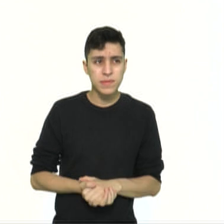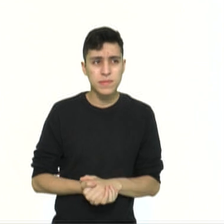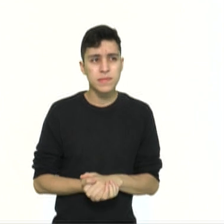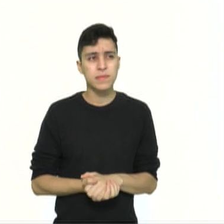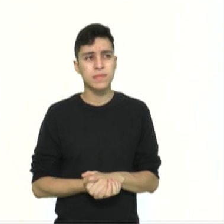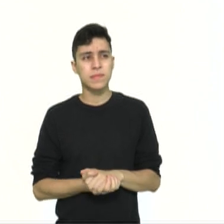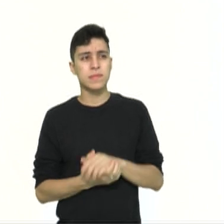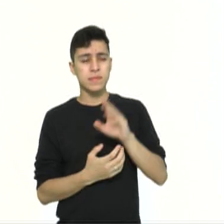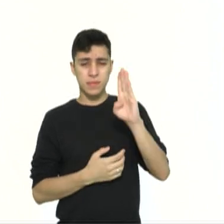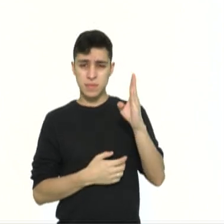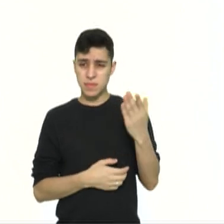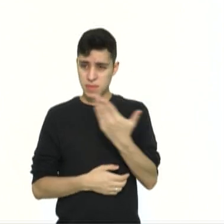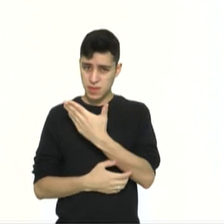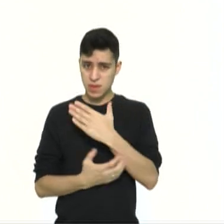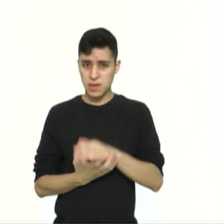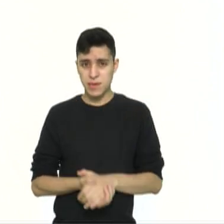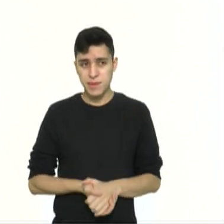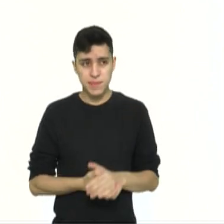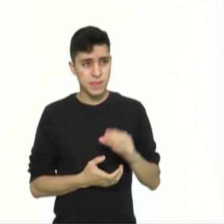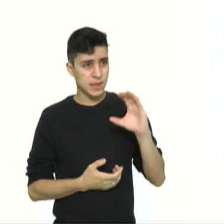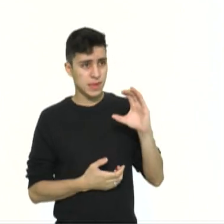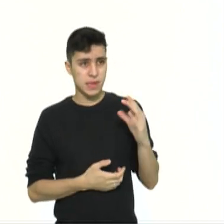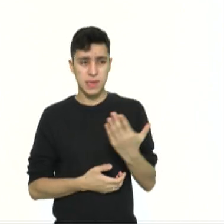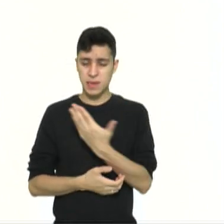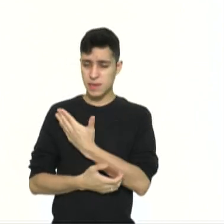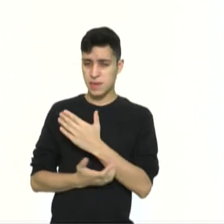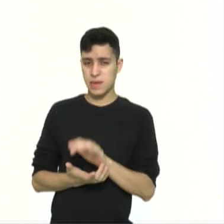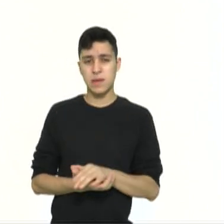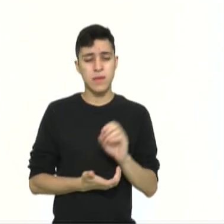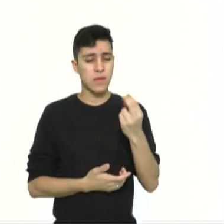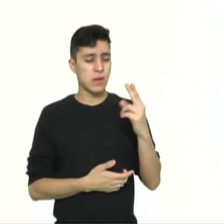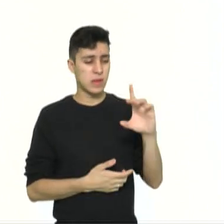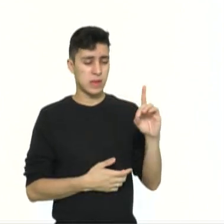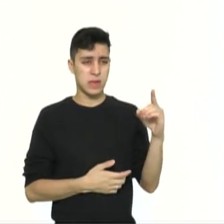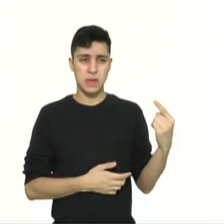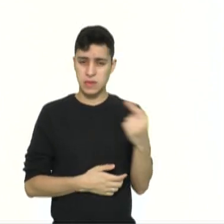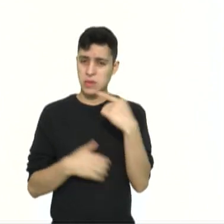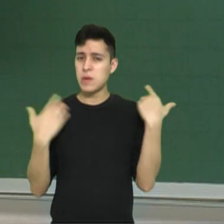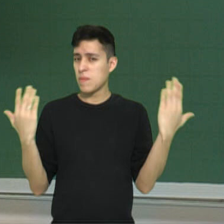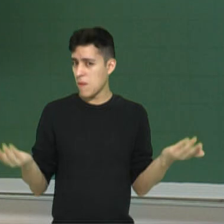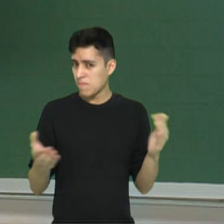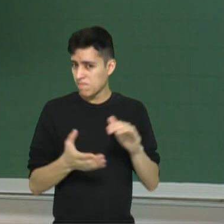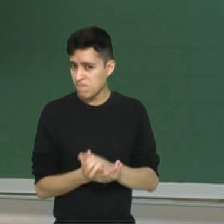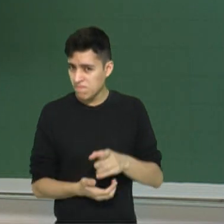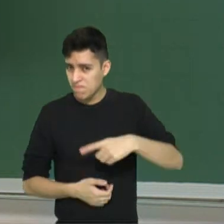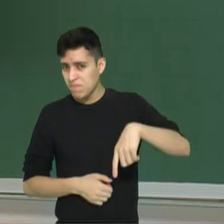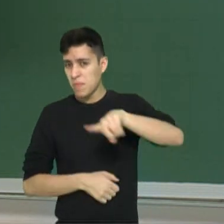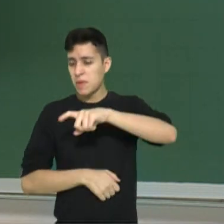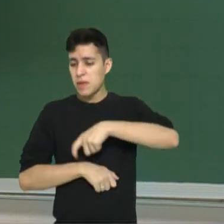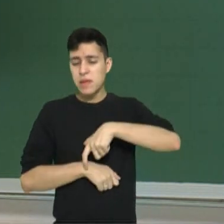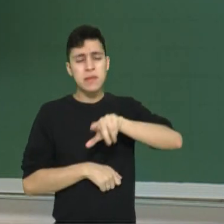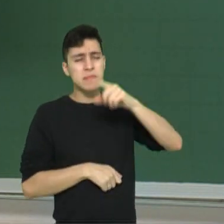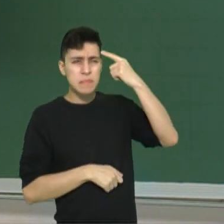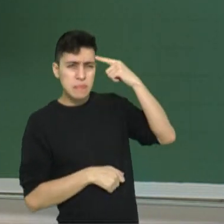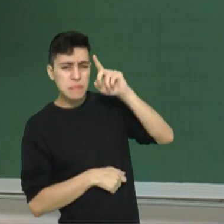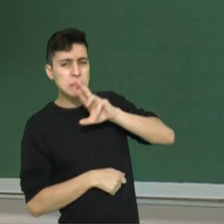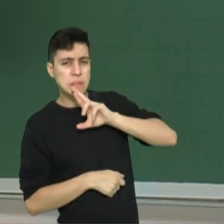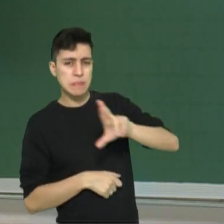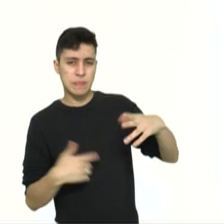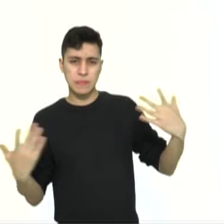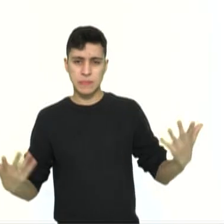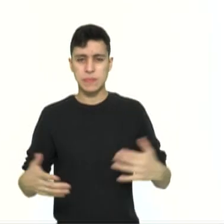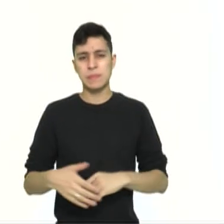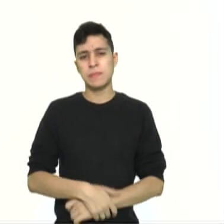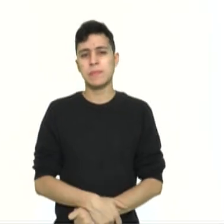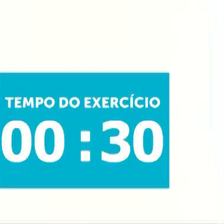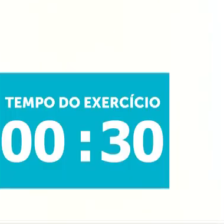B, flauta, letra C, clarineta ou letra D, saxofone. Então, um tempinho para vocês pensarem na resposta.